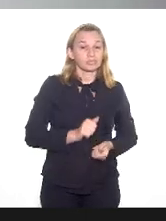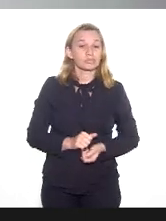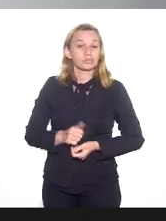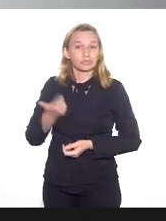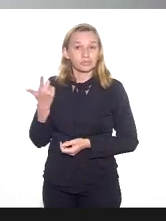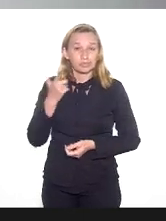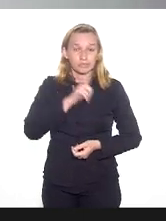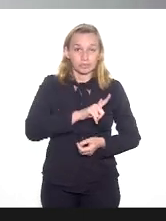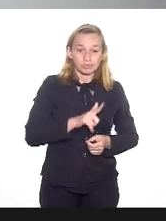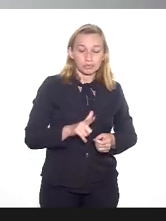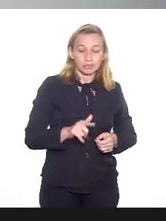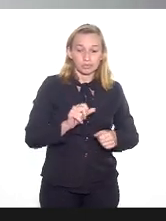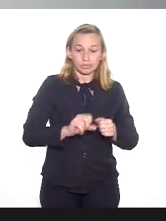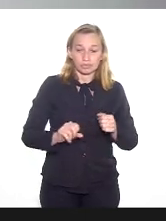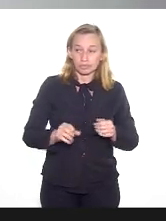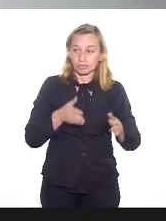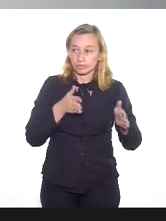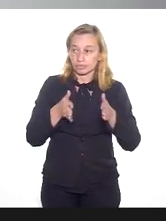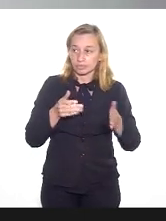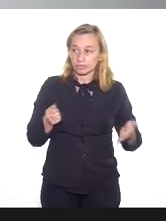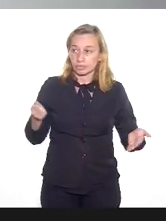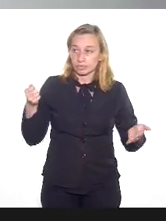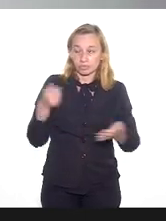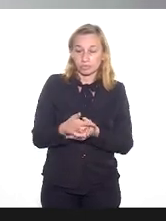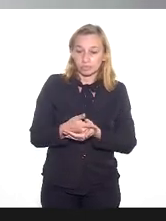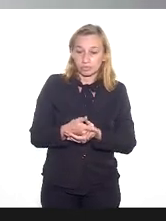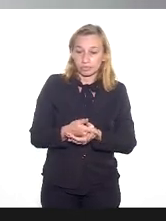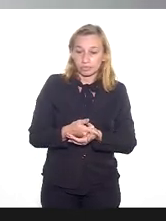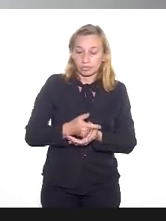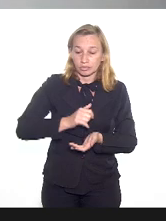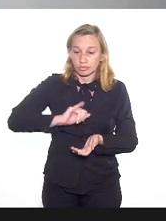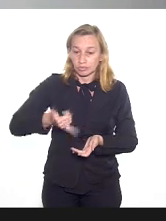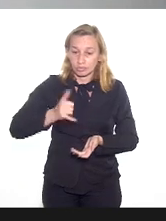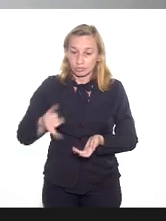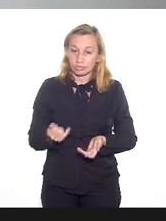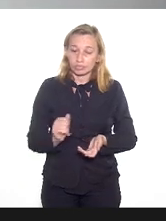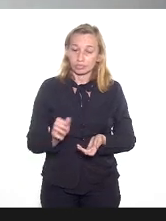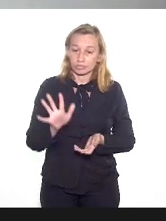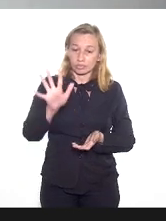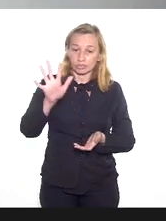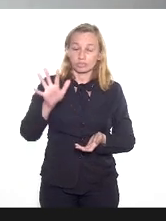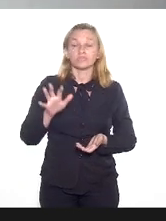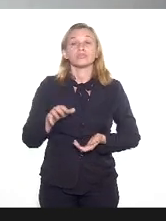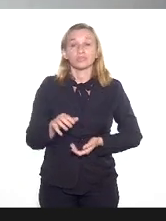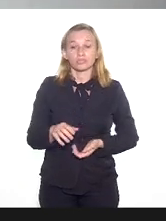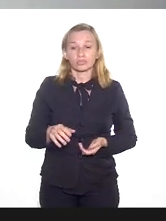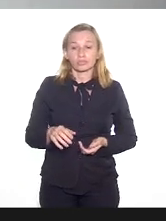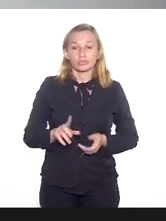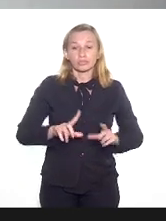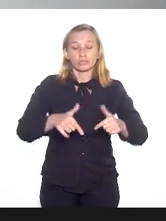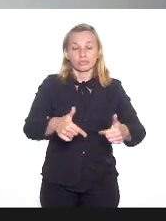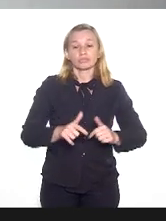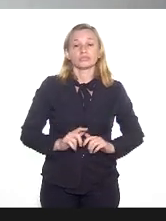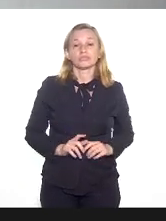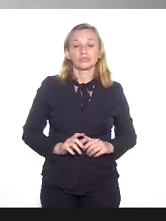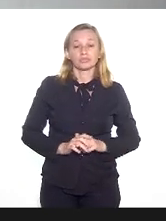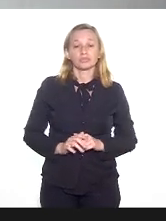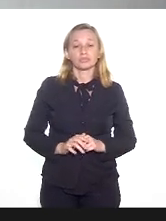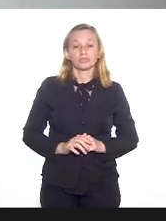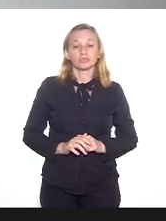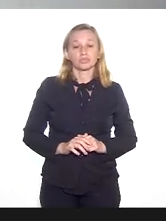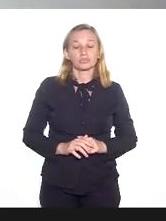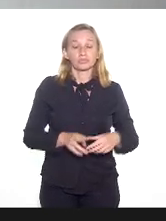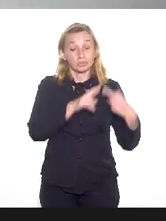o Rio de Janeiro deixe de pagar juros extorsivos nessas operações e que